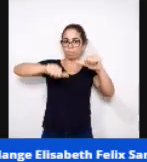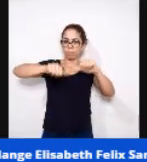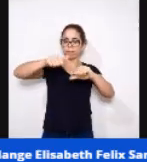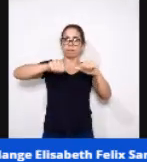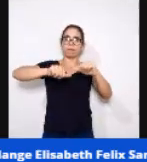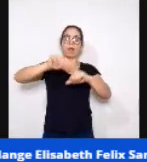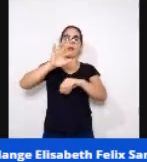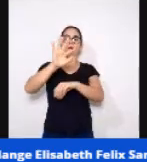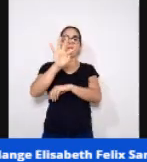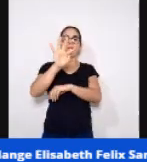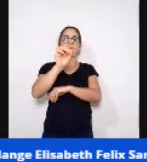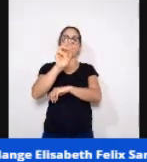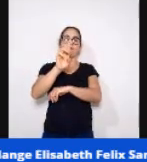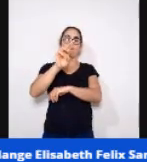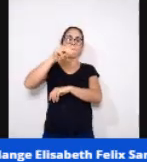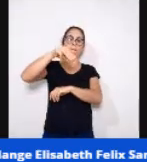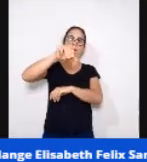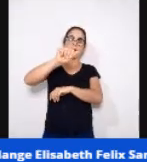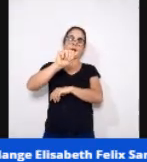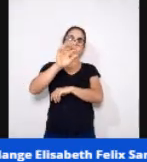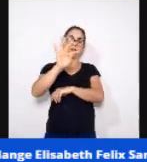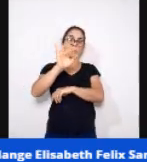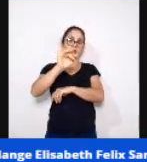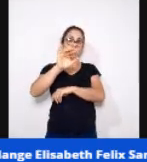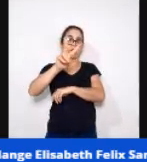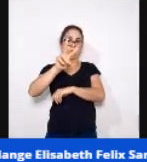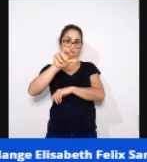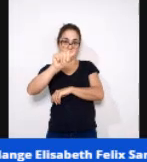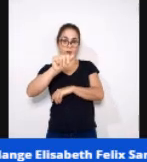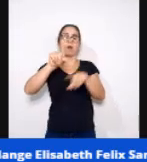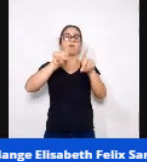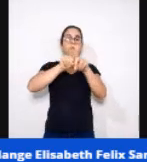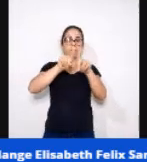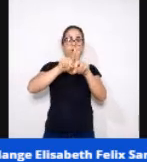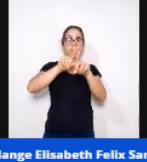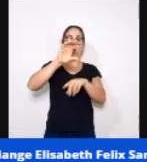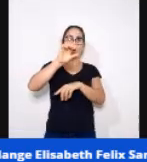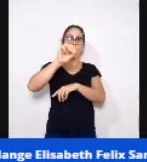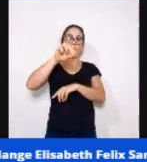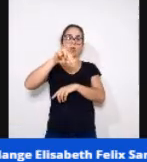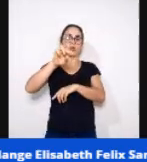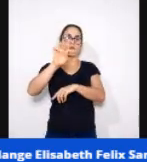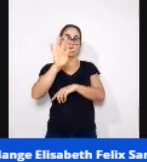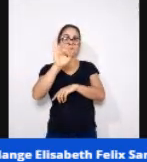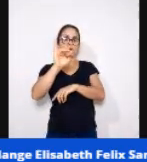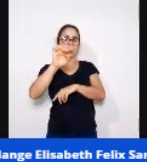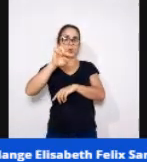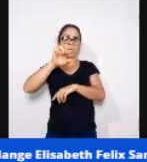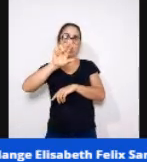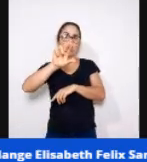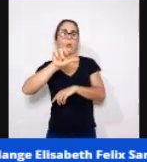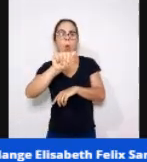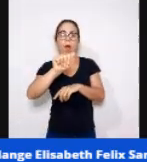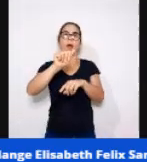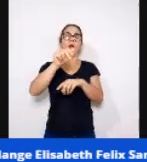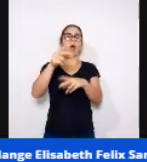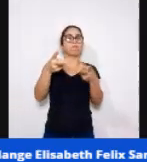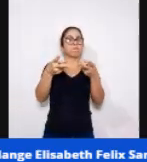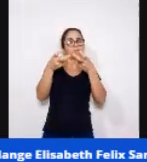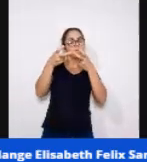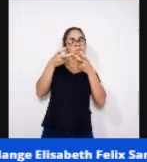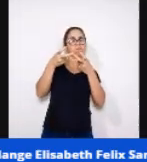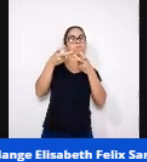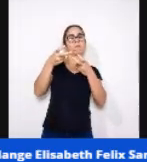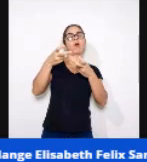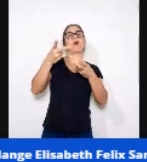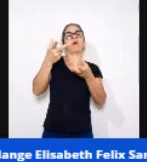e contínua, ela pode ser realizada por meio da observação da participação dos alunos em todo o